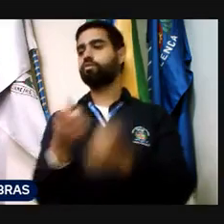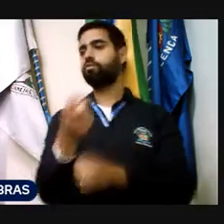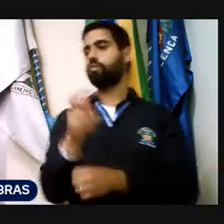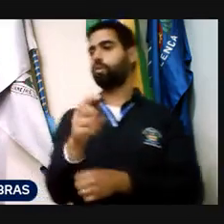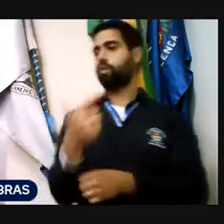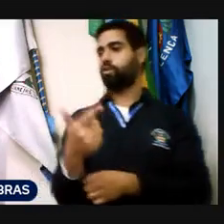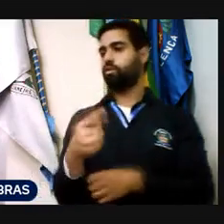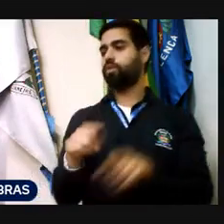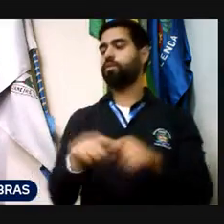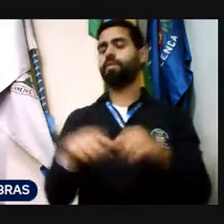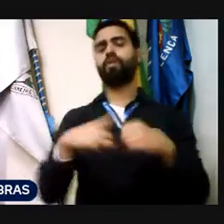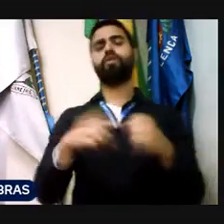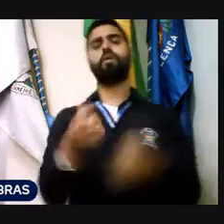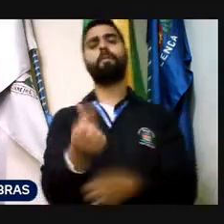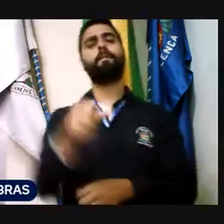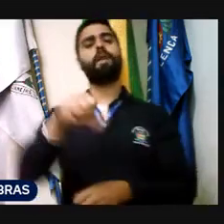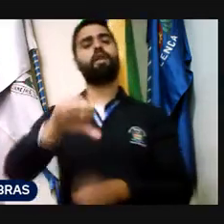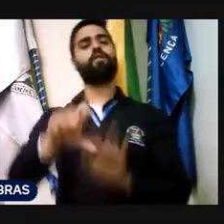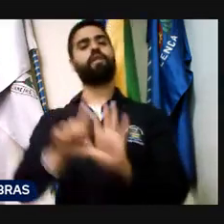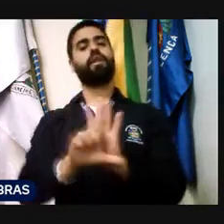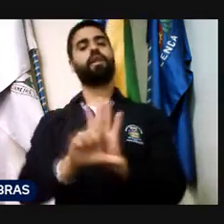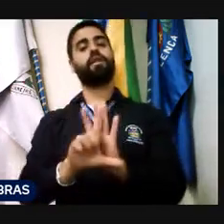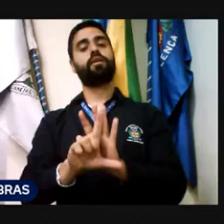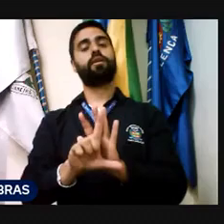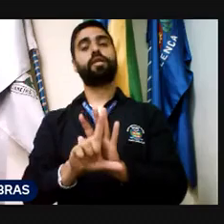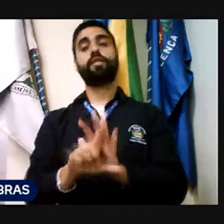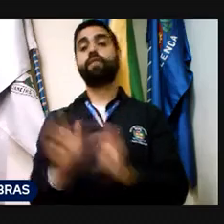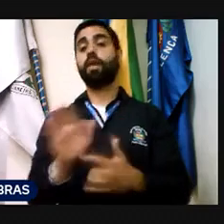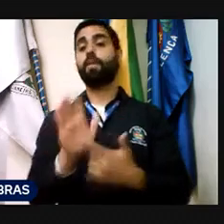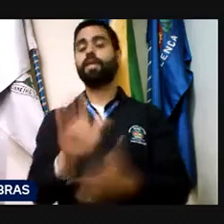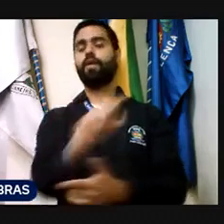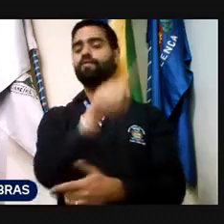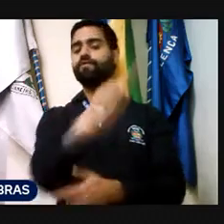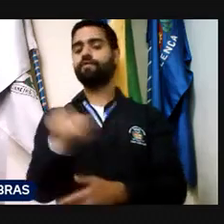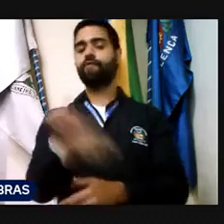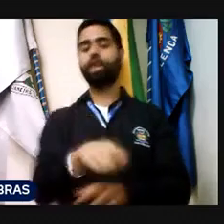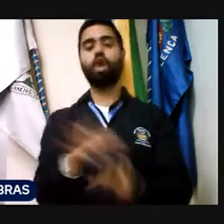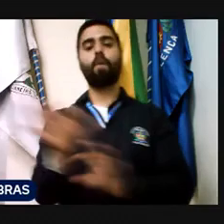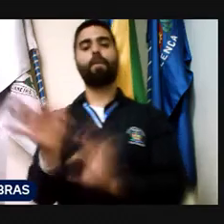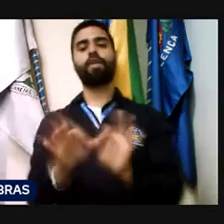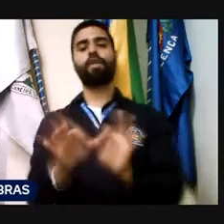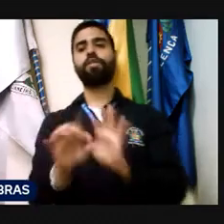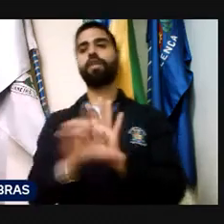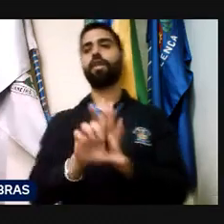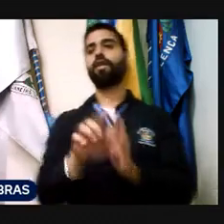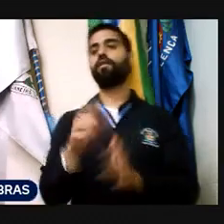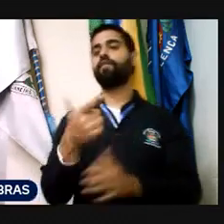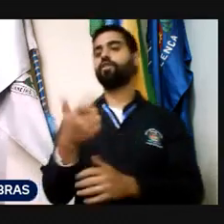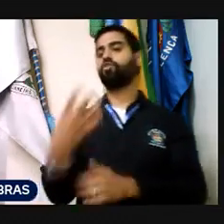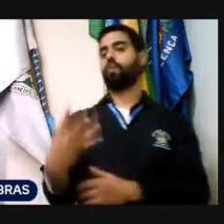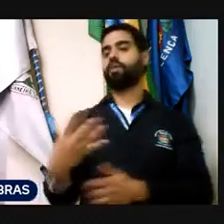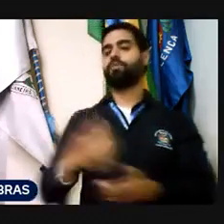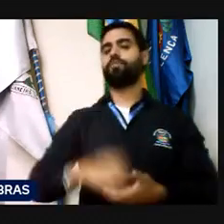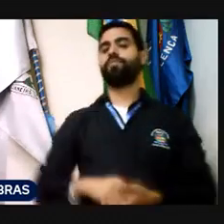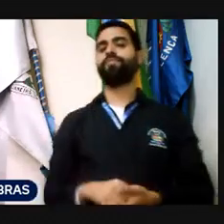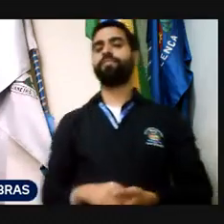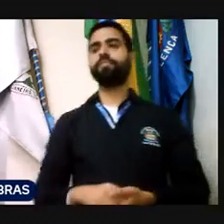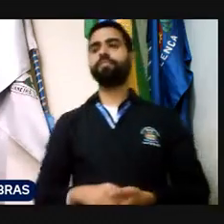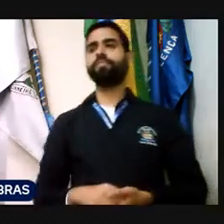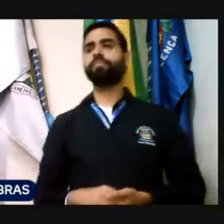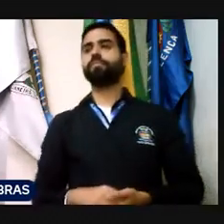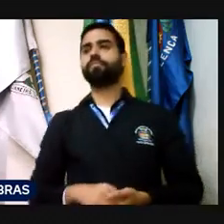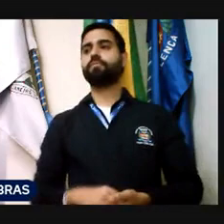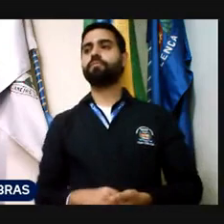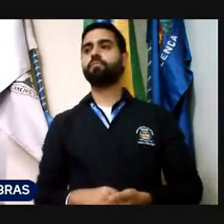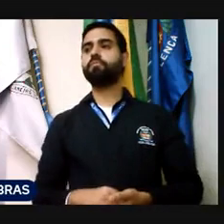artigo 69, inciso 4 da Lei Orgânica Municipal, vem apresentar veto total ao projeto de lei 24, de autoria da vereadora Fabiane Vasconcelos.